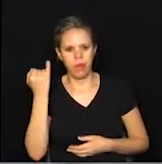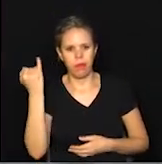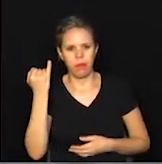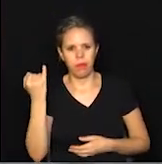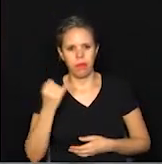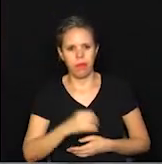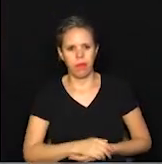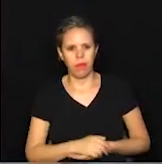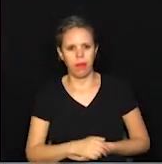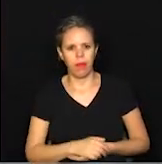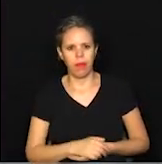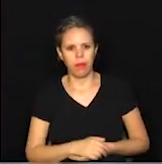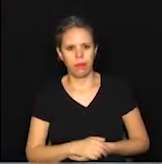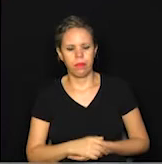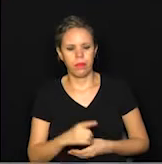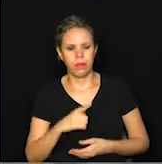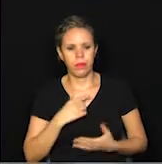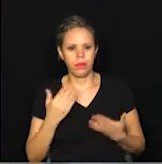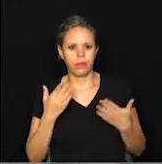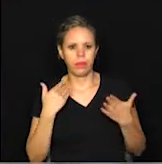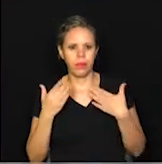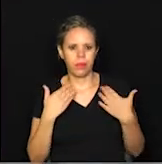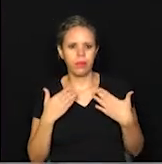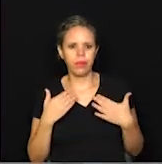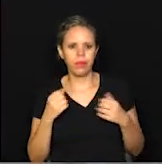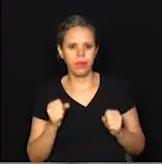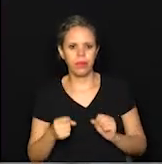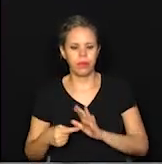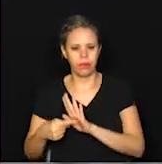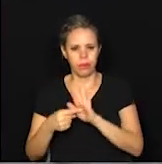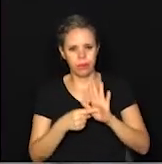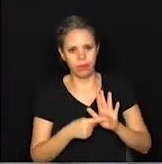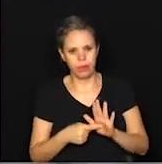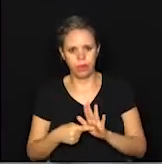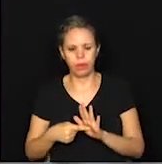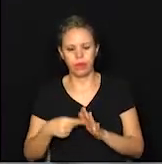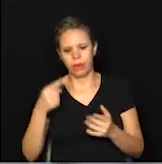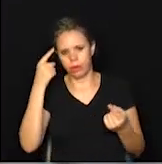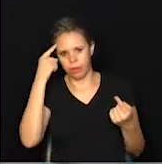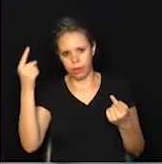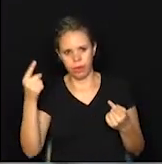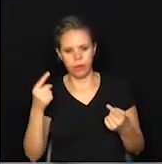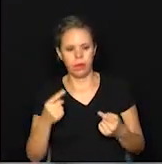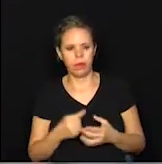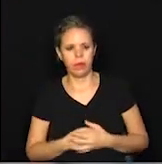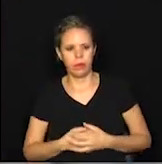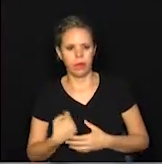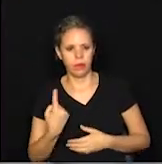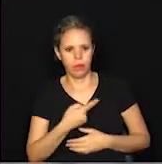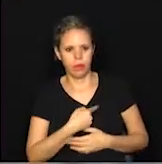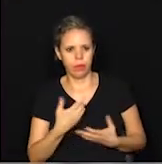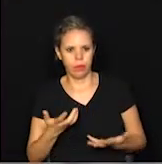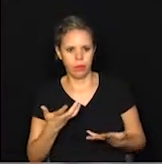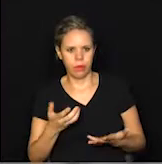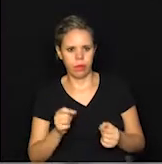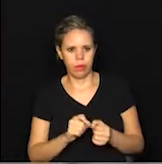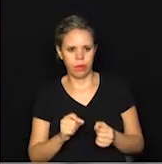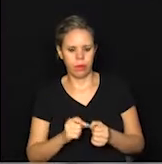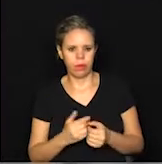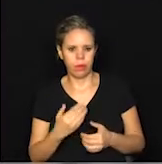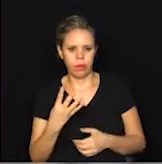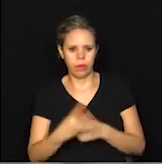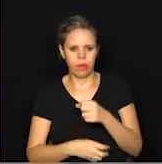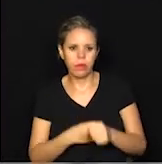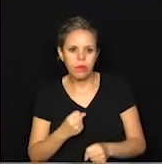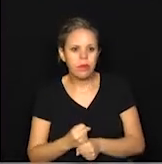importantíssimo ter esse debate, eu poder apresentar um pouco das ideias que a gente pretende fazer nos próximos